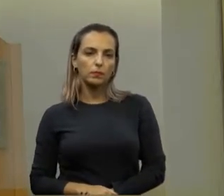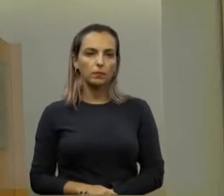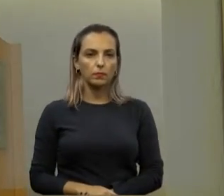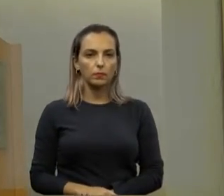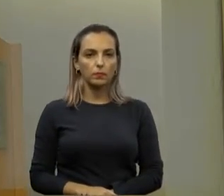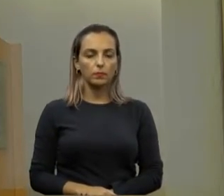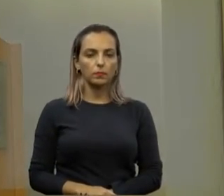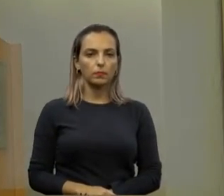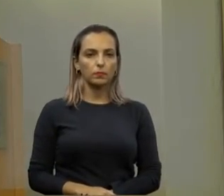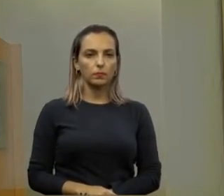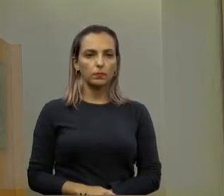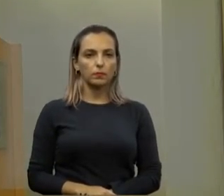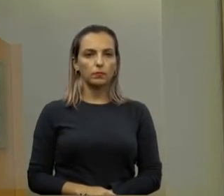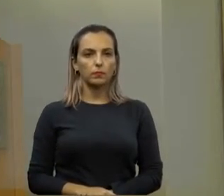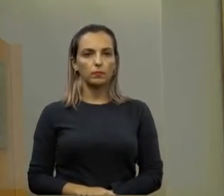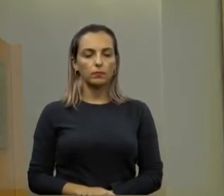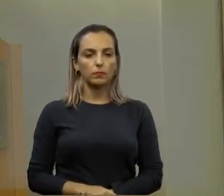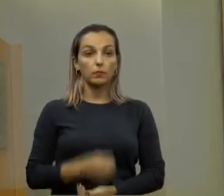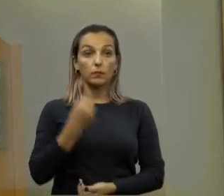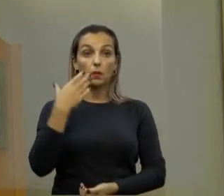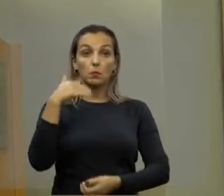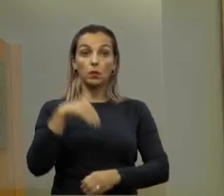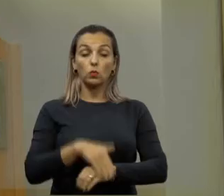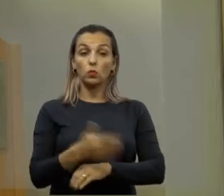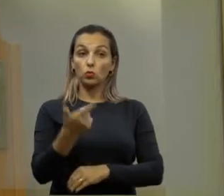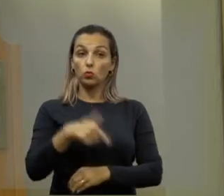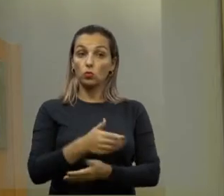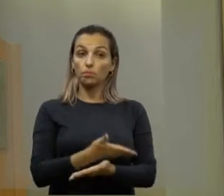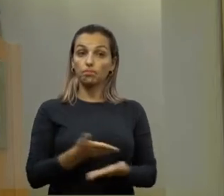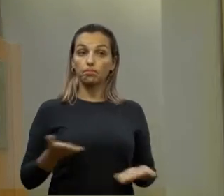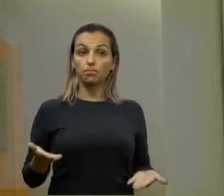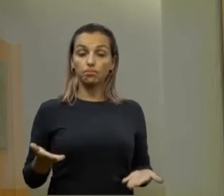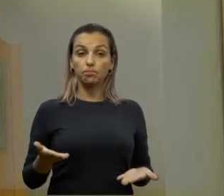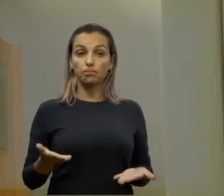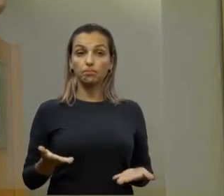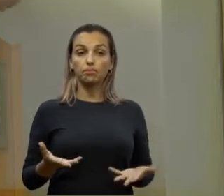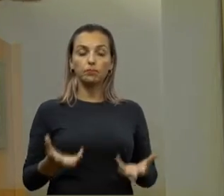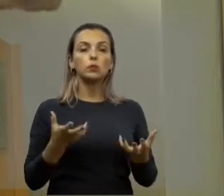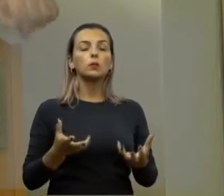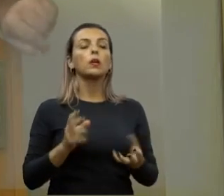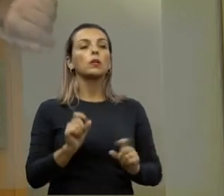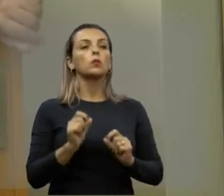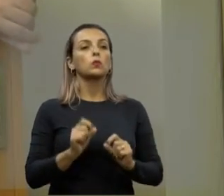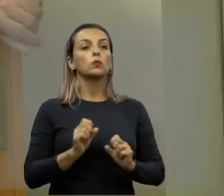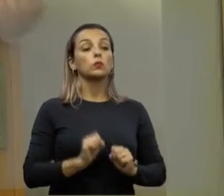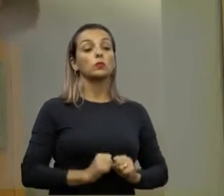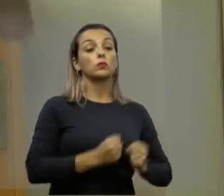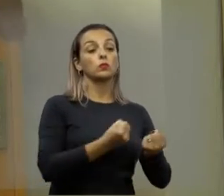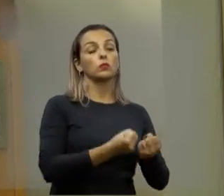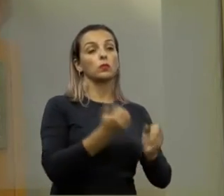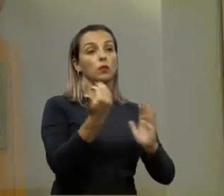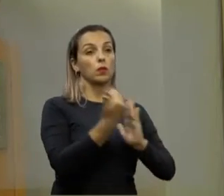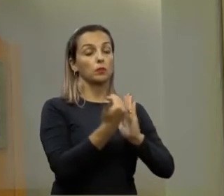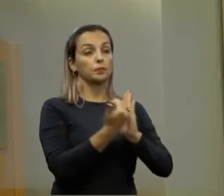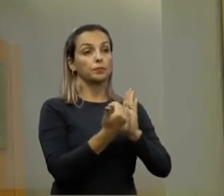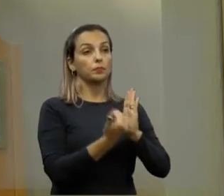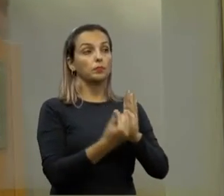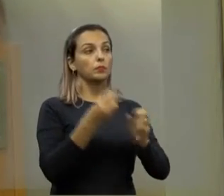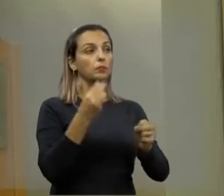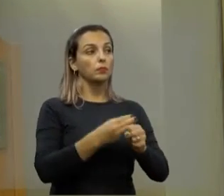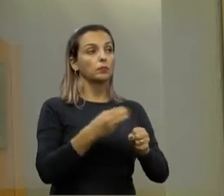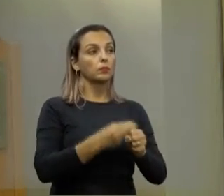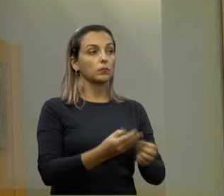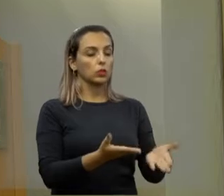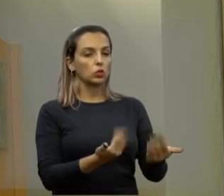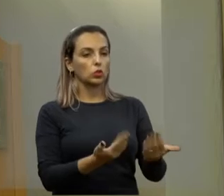Tá bom boa noite mais uma vez a todos presente queria defender o plano Municipal de juventude que